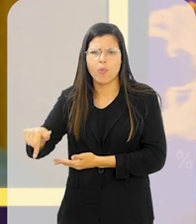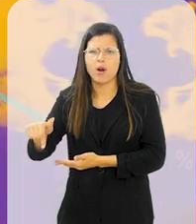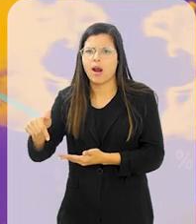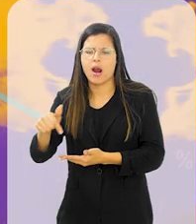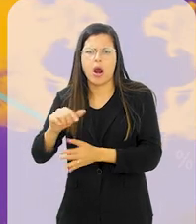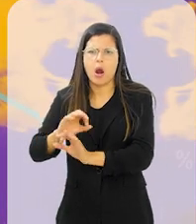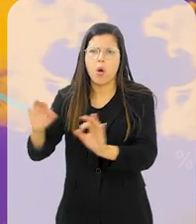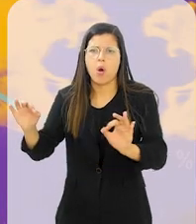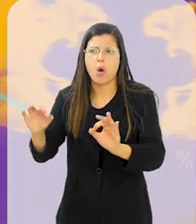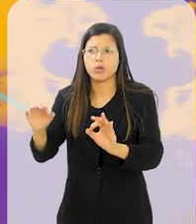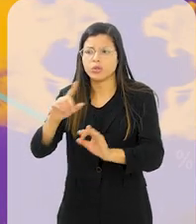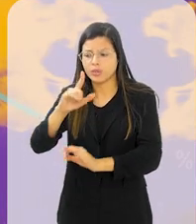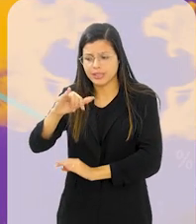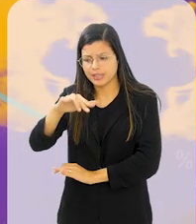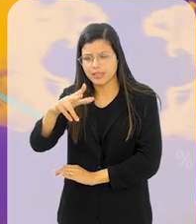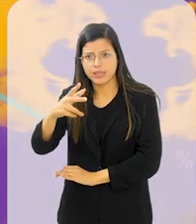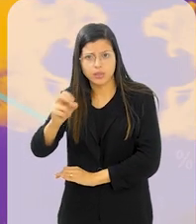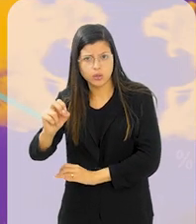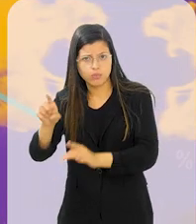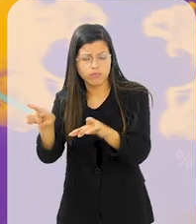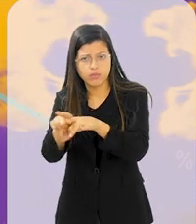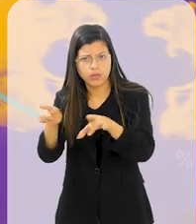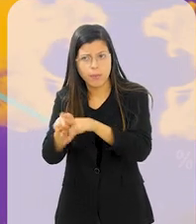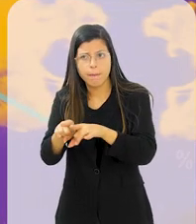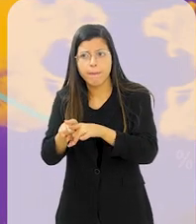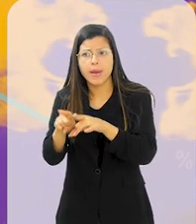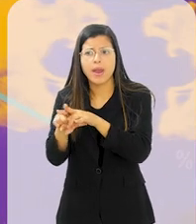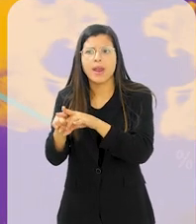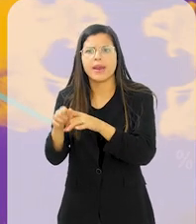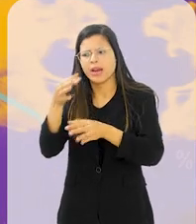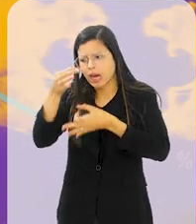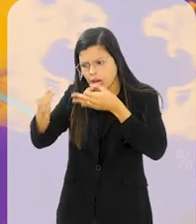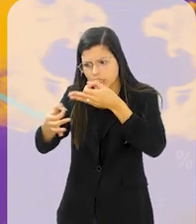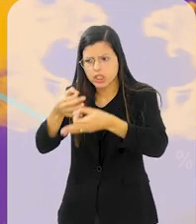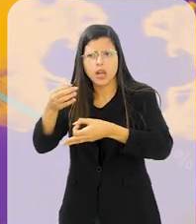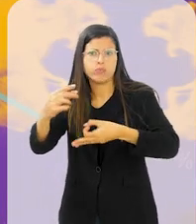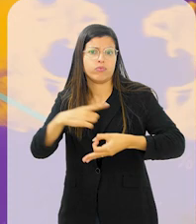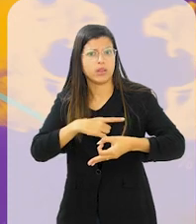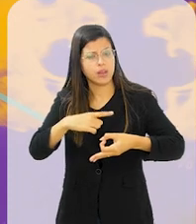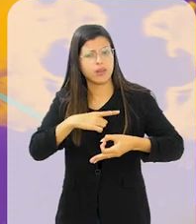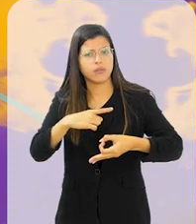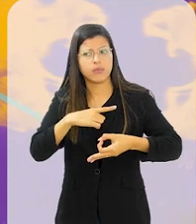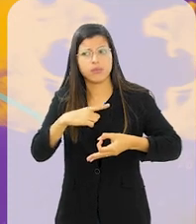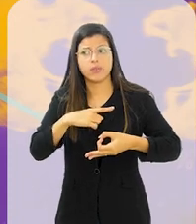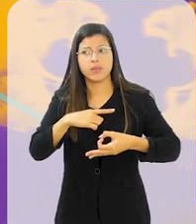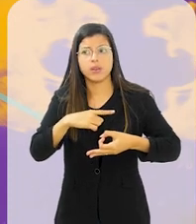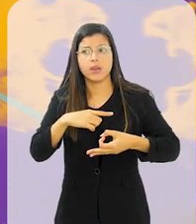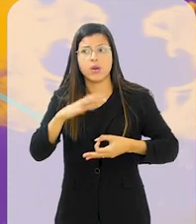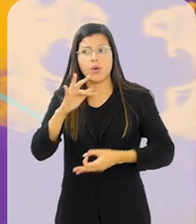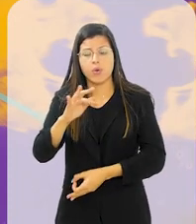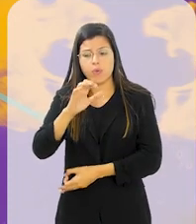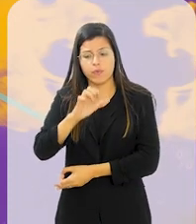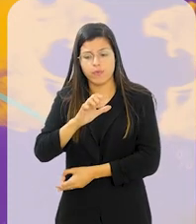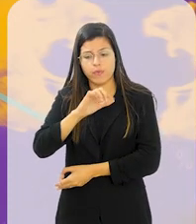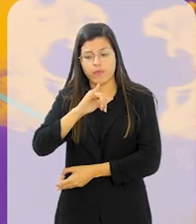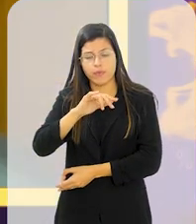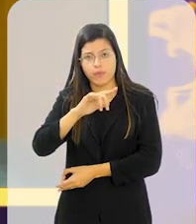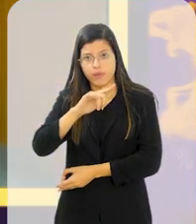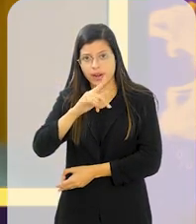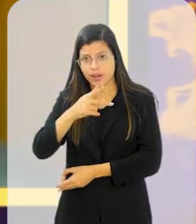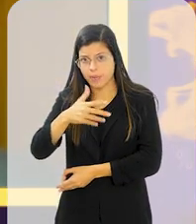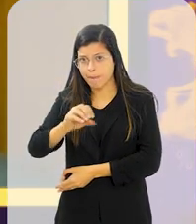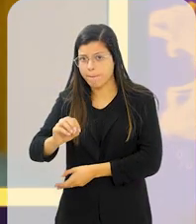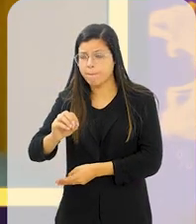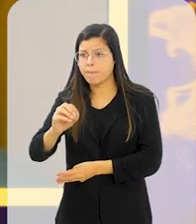a Copa do Mundo. O Zinho também foi achincalhado até ganhar a Copa do Mundo. Sim. Então, assim, o Filipão